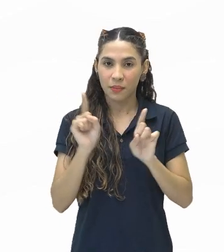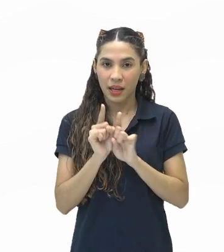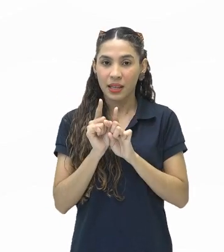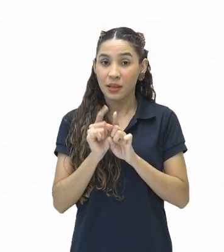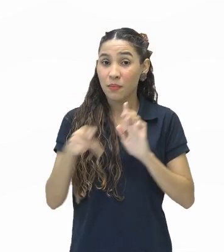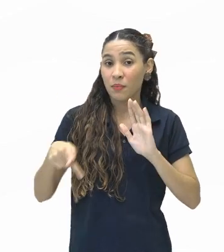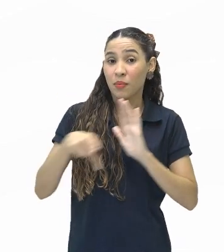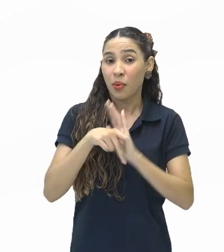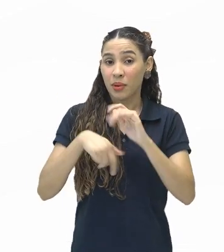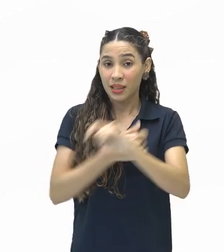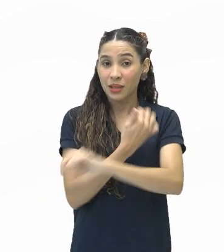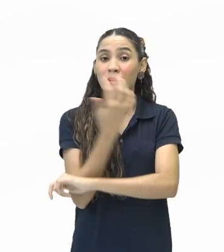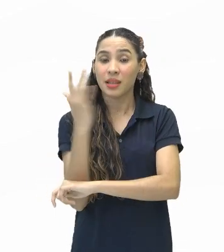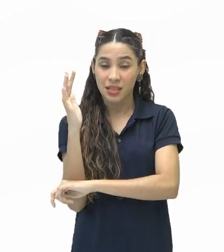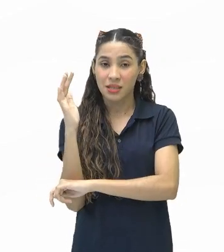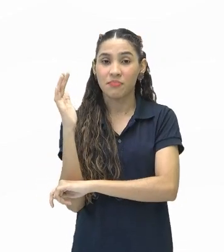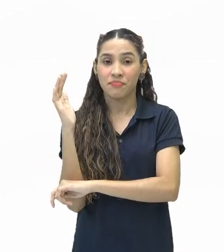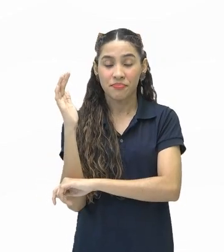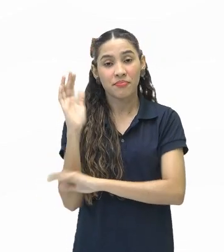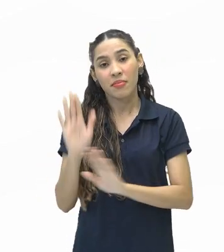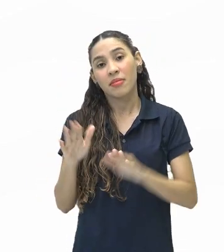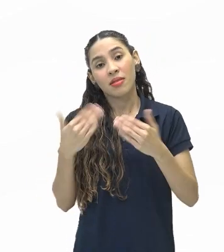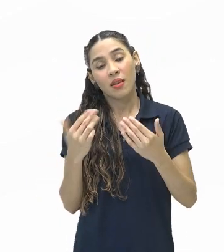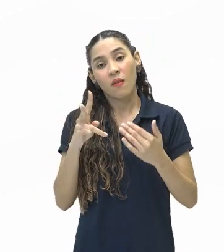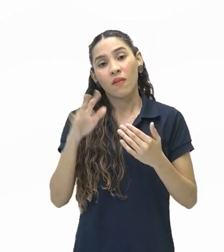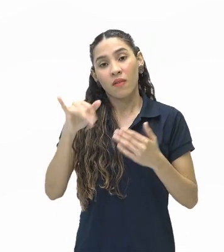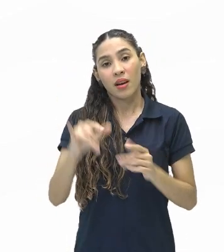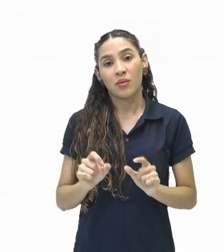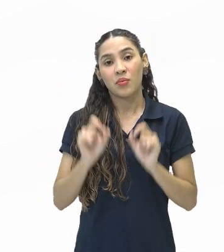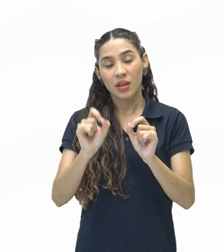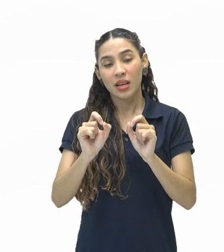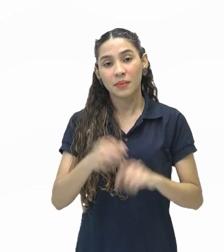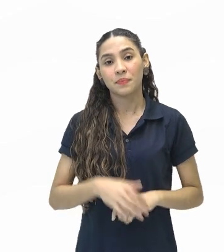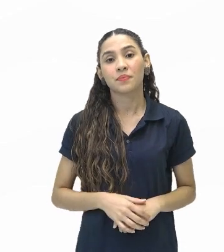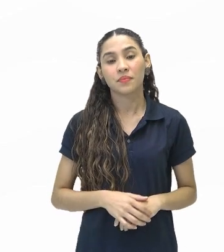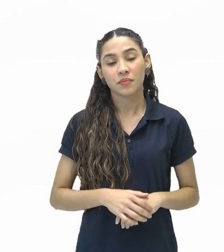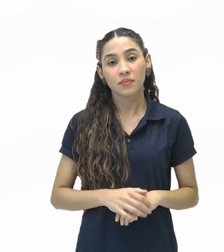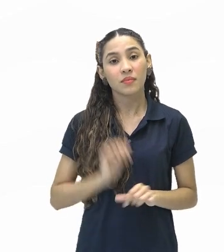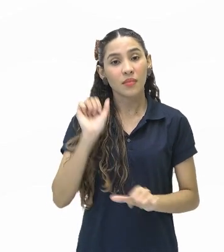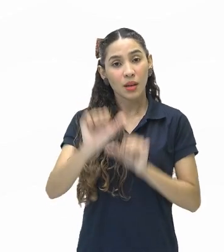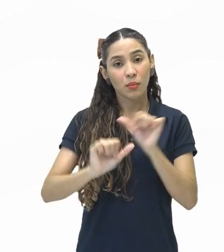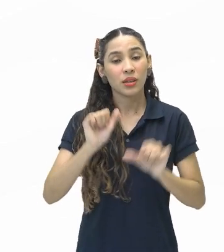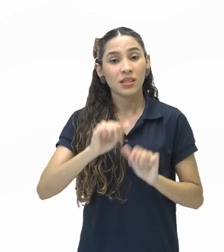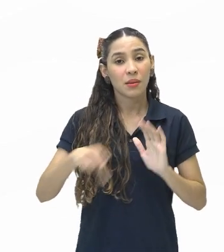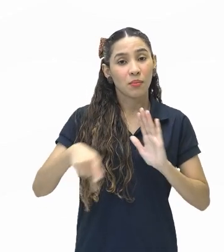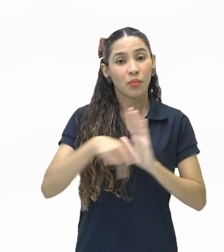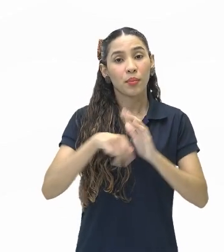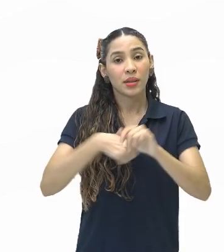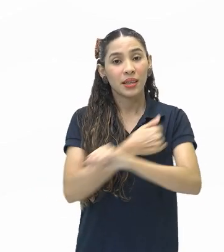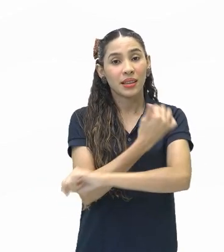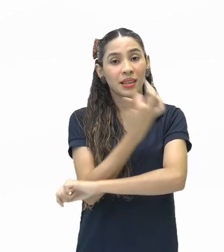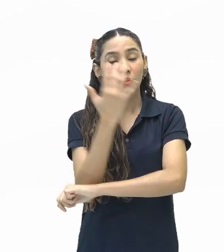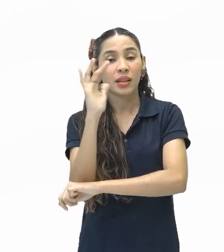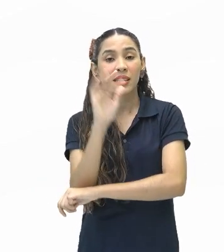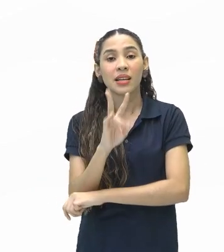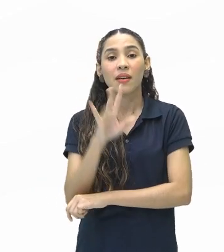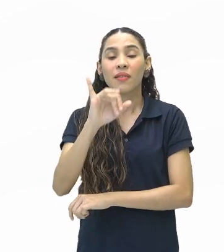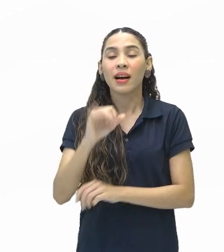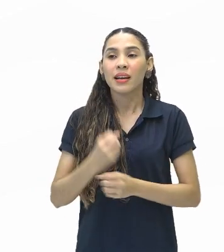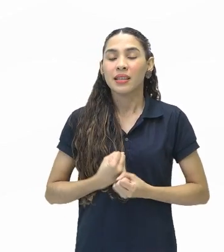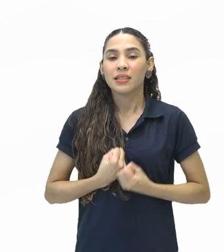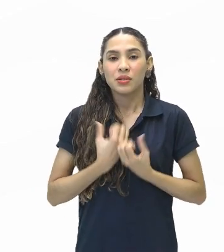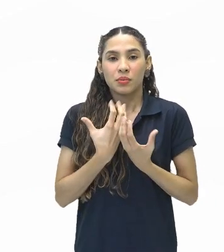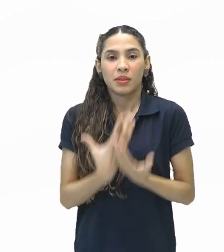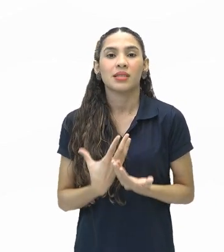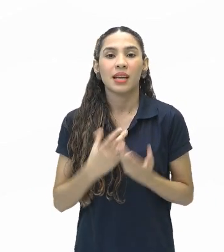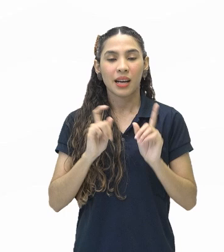da natureza. Então, ele vai, nessa transformação da natureza, ele vai expressar